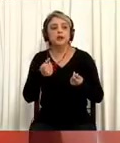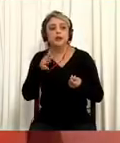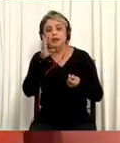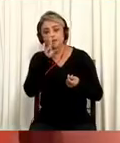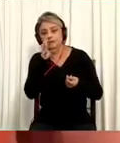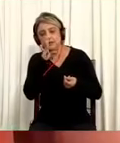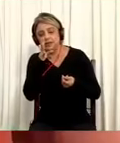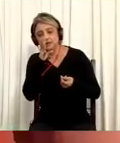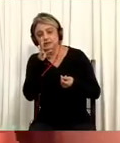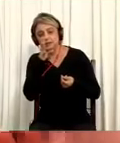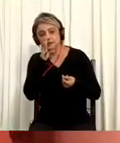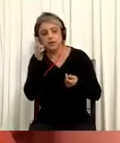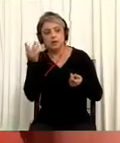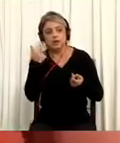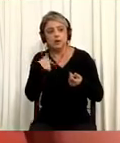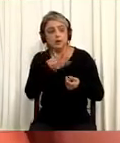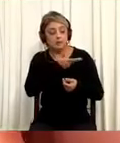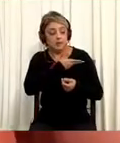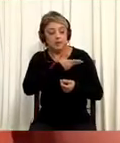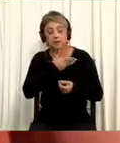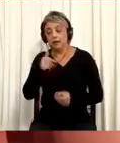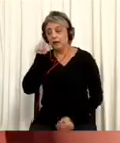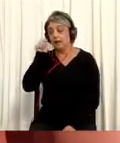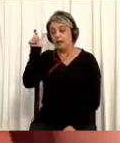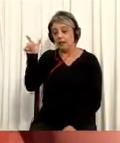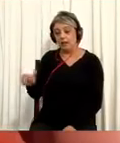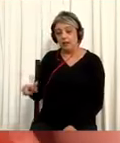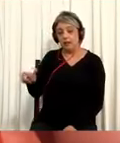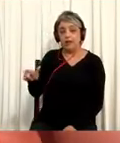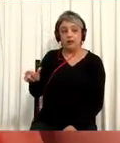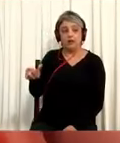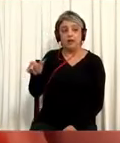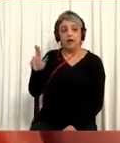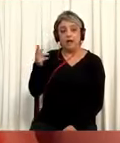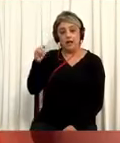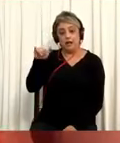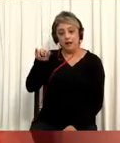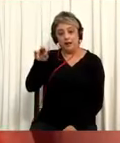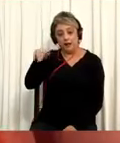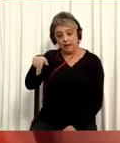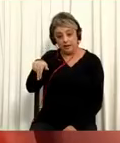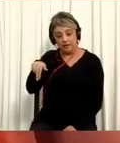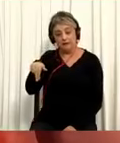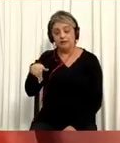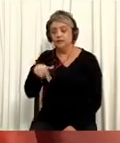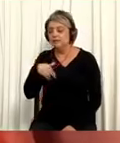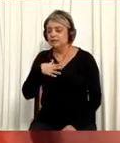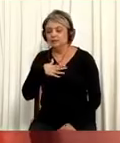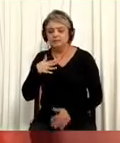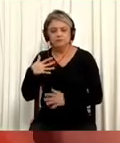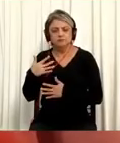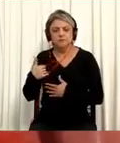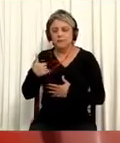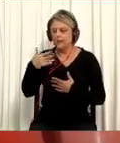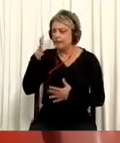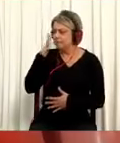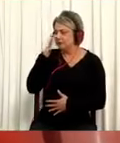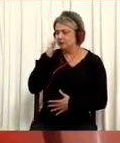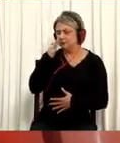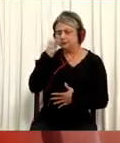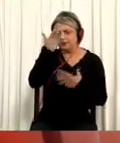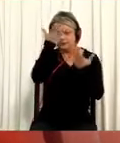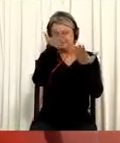admiração pela a companheira que está aí falando também, está aqui conosco, a Ellen Frida, tenho muita